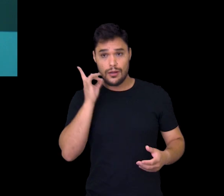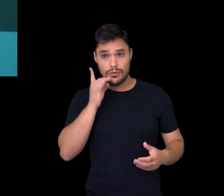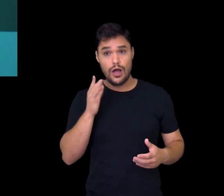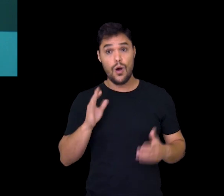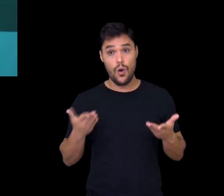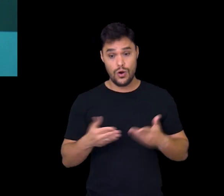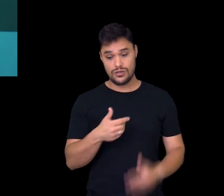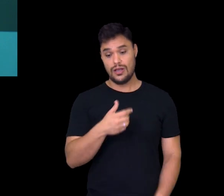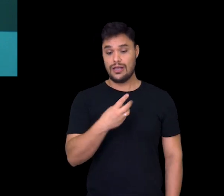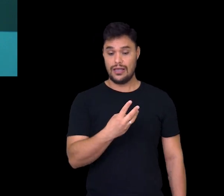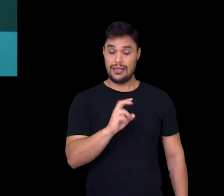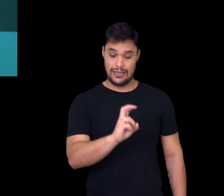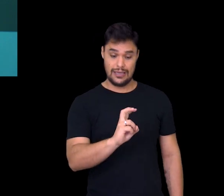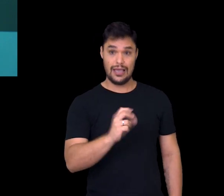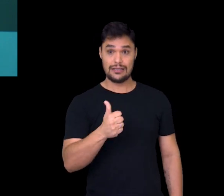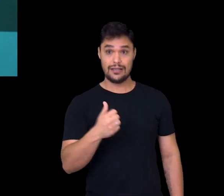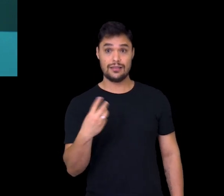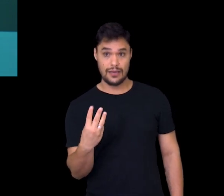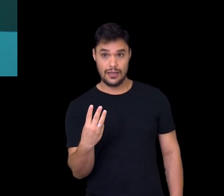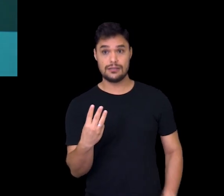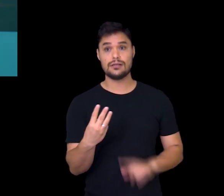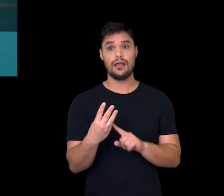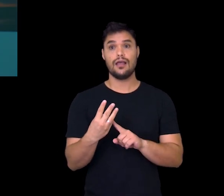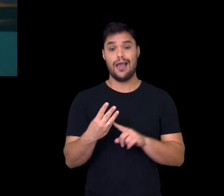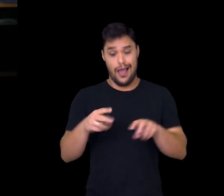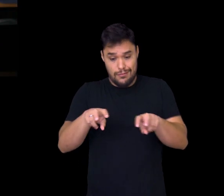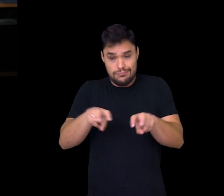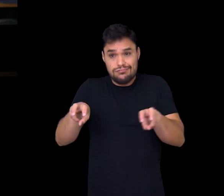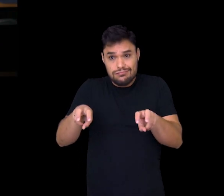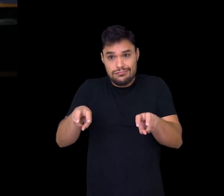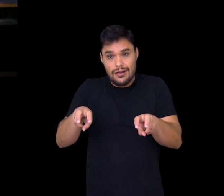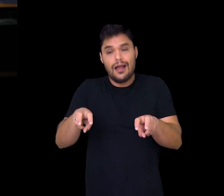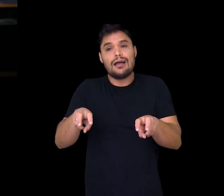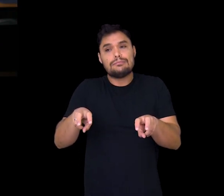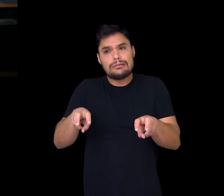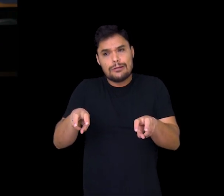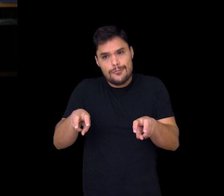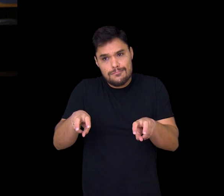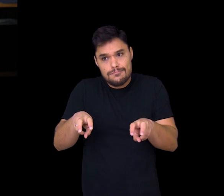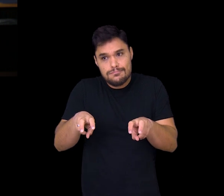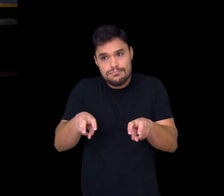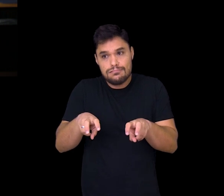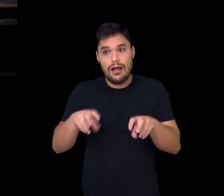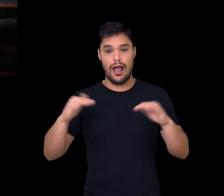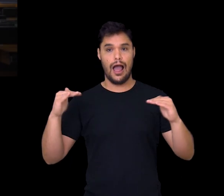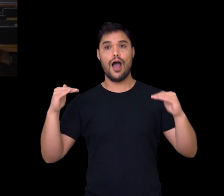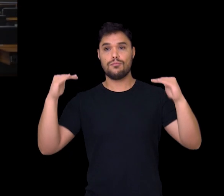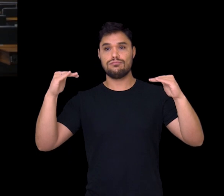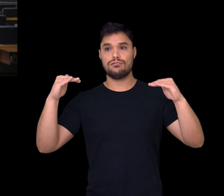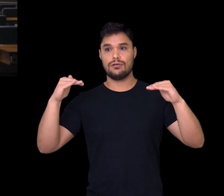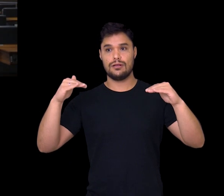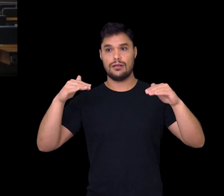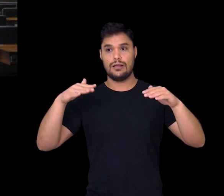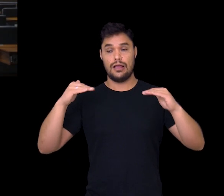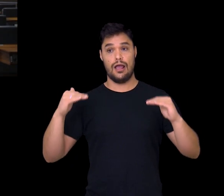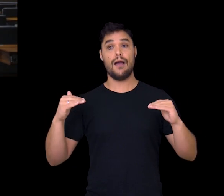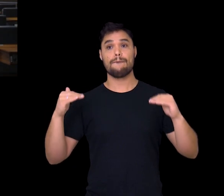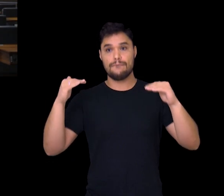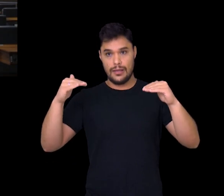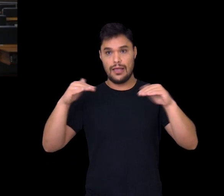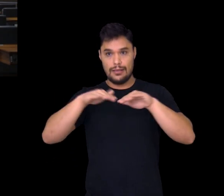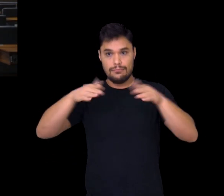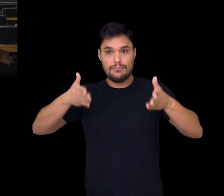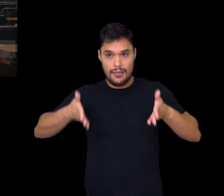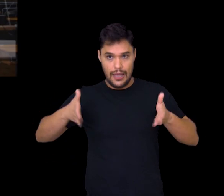513, isso teve que ser adensado mais uma vez. Então, mais uma vez, se diminuiu a altura da mesa. Ela agora